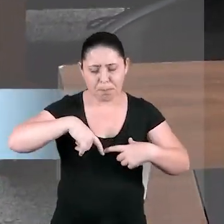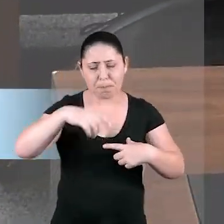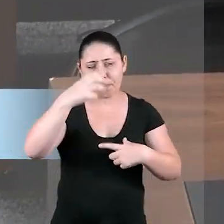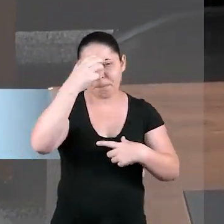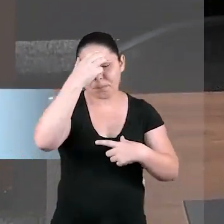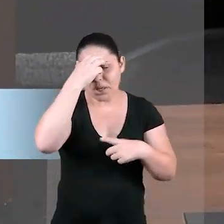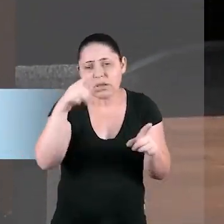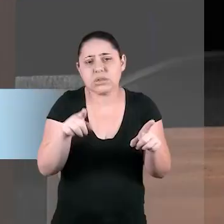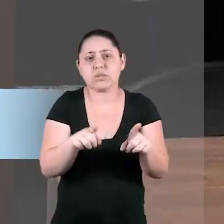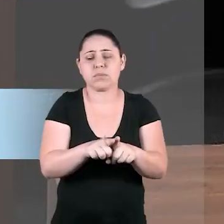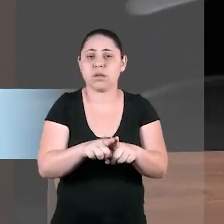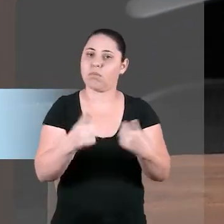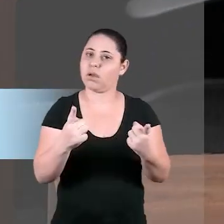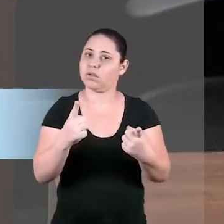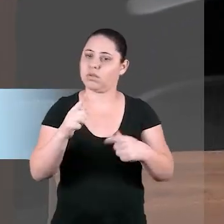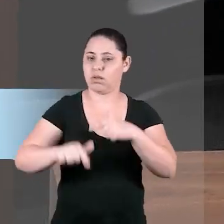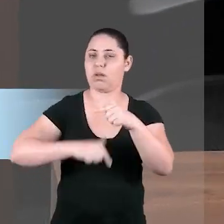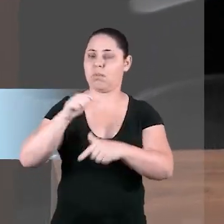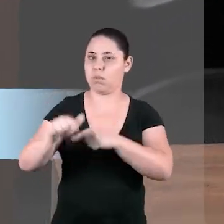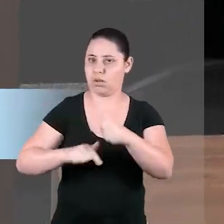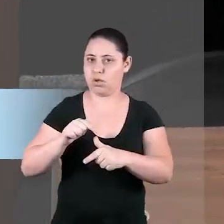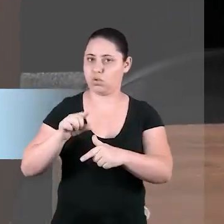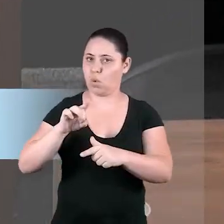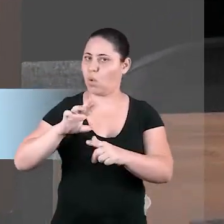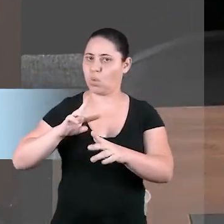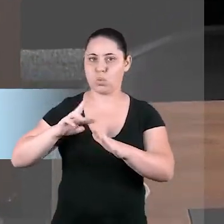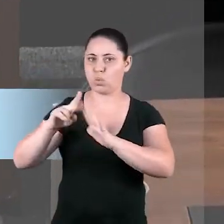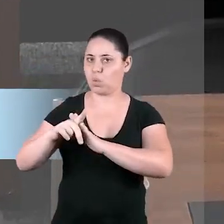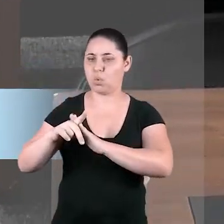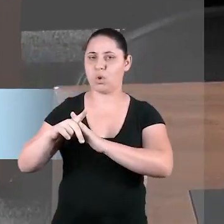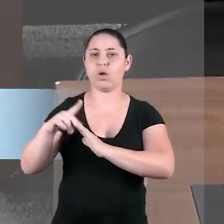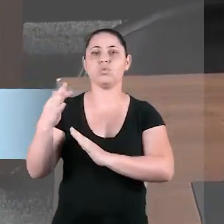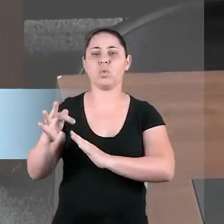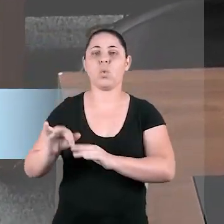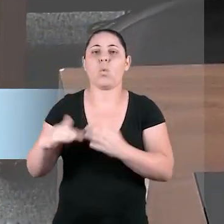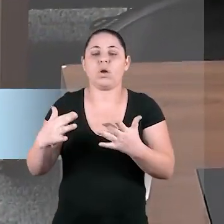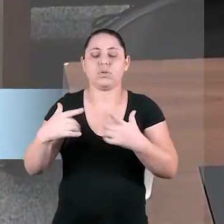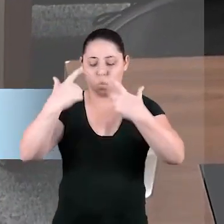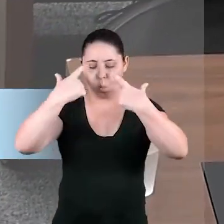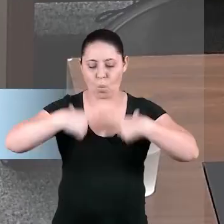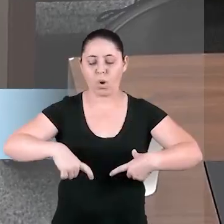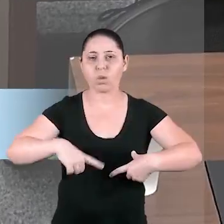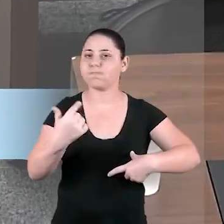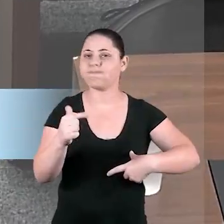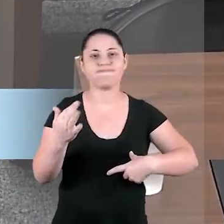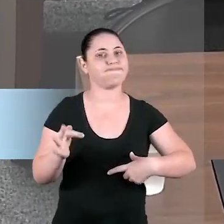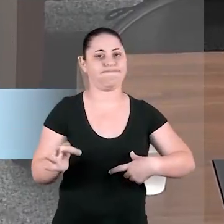gente só consegue trabalhar com as outras dores a partir do momento que a dor física não existe mais. Então, hoje em